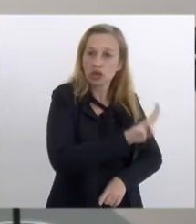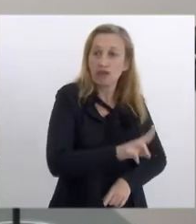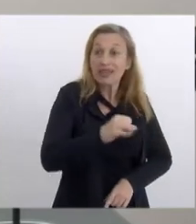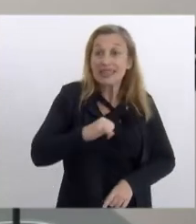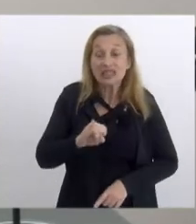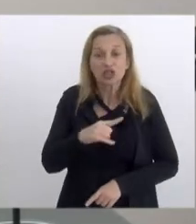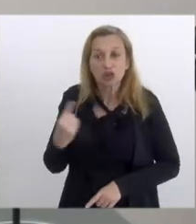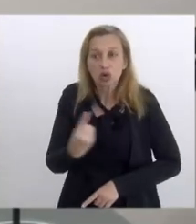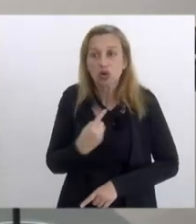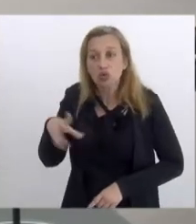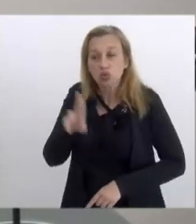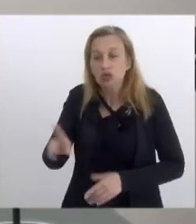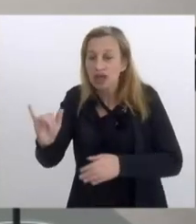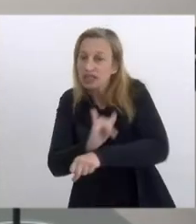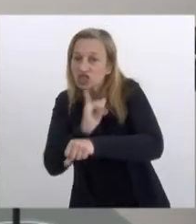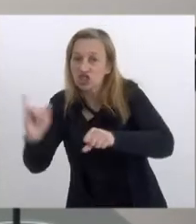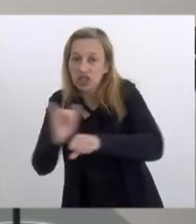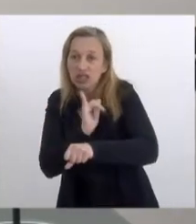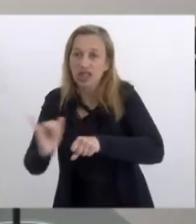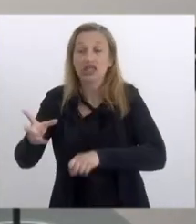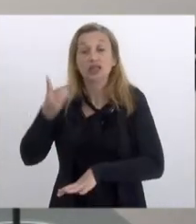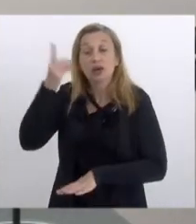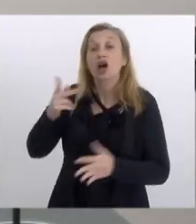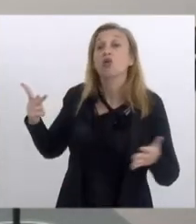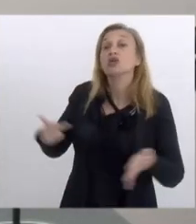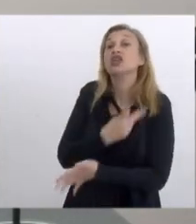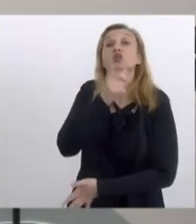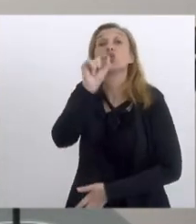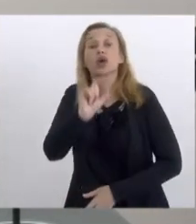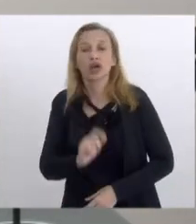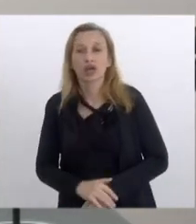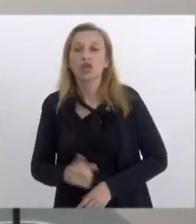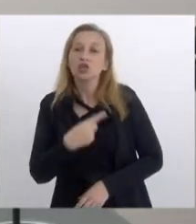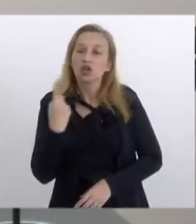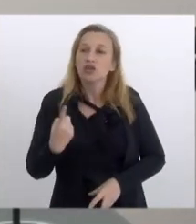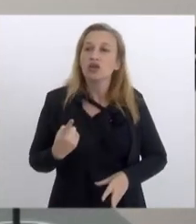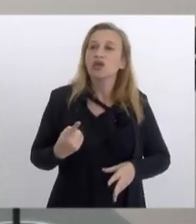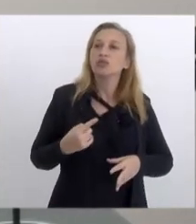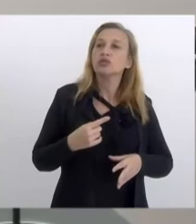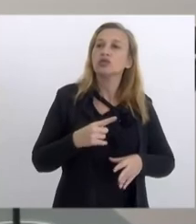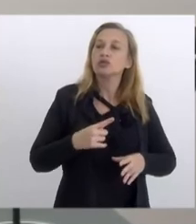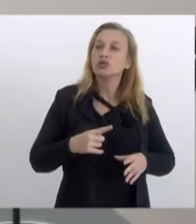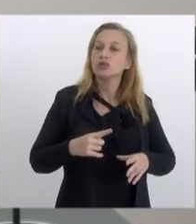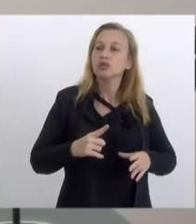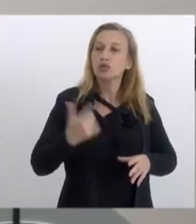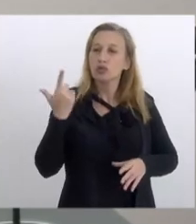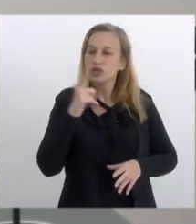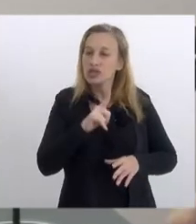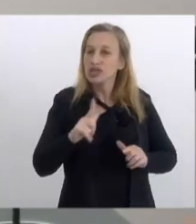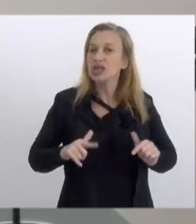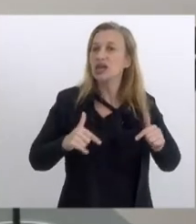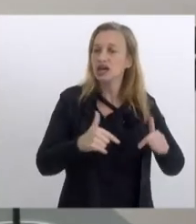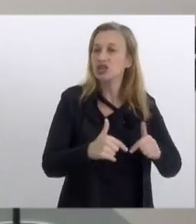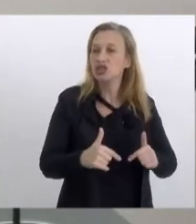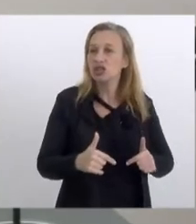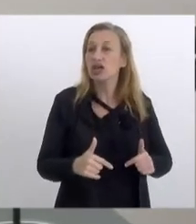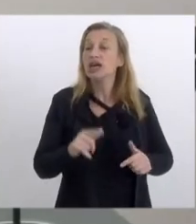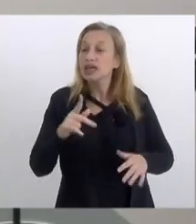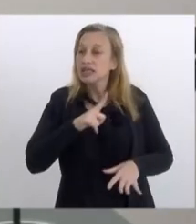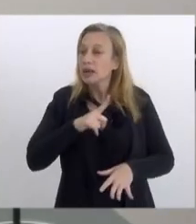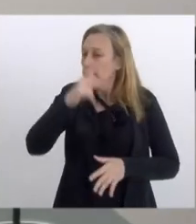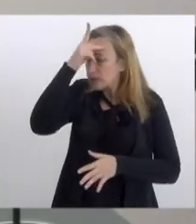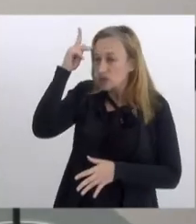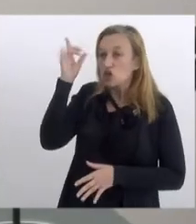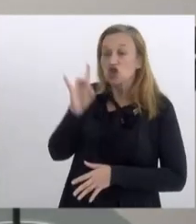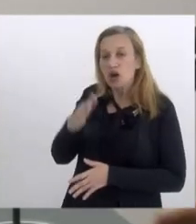usarmos essa estratégia, deputado, o que que acontece? Nós vamos mexer. Porque tem gente que é igual Tomé, só acredita vendo. Eu não